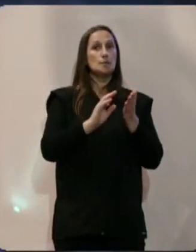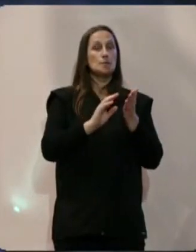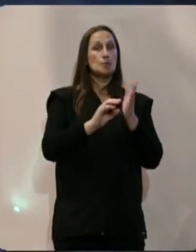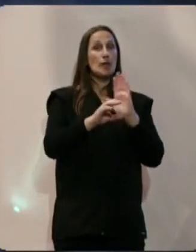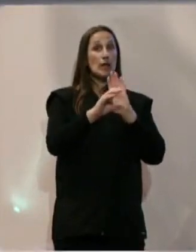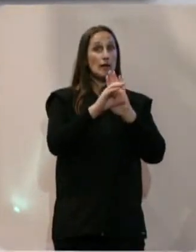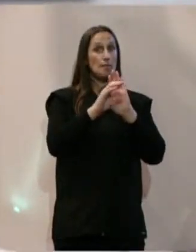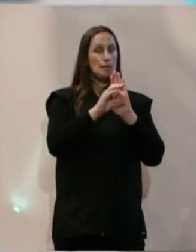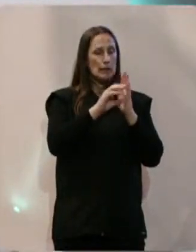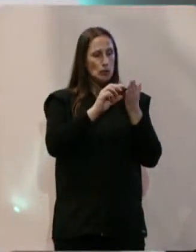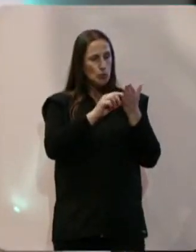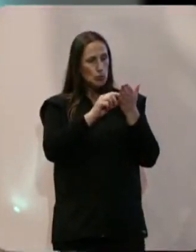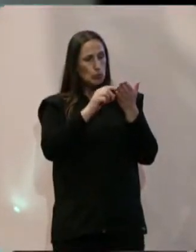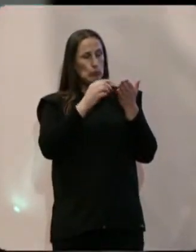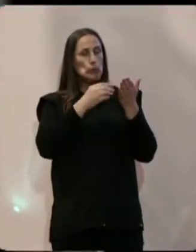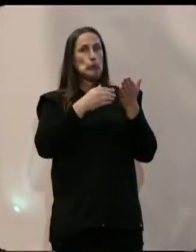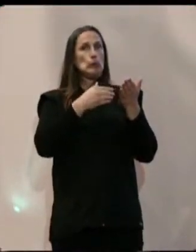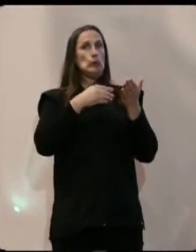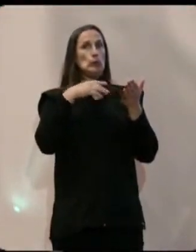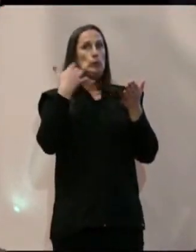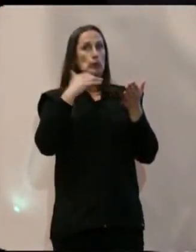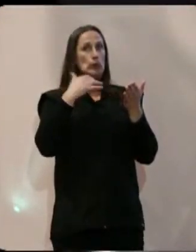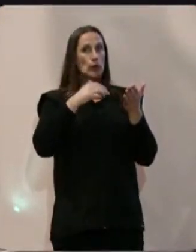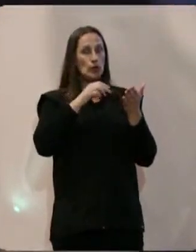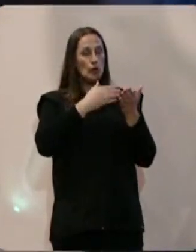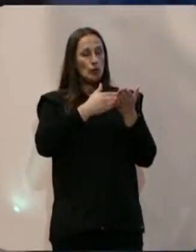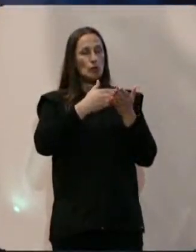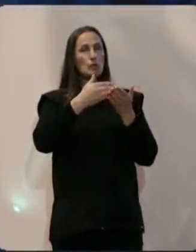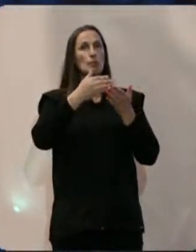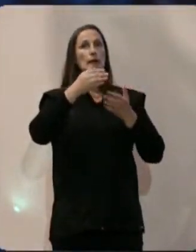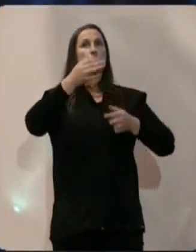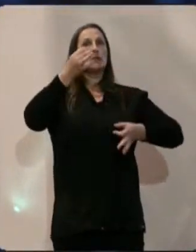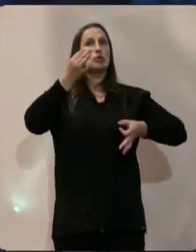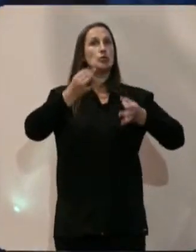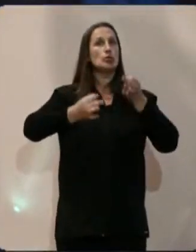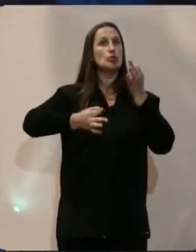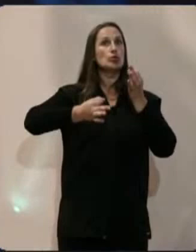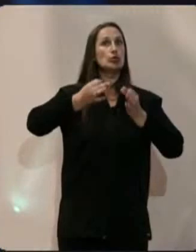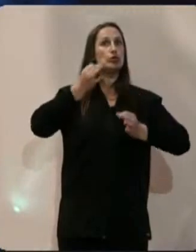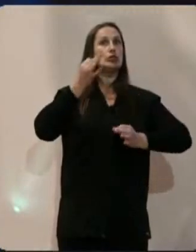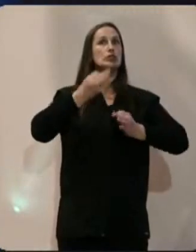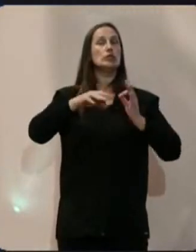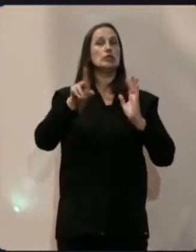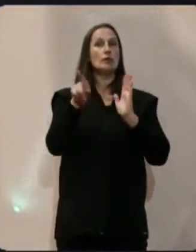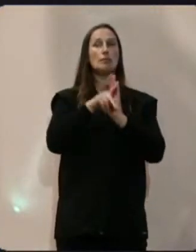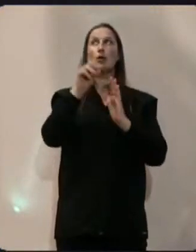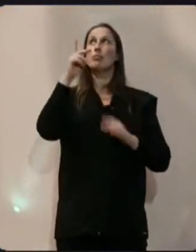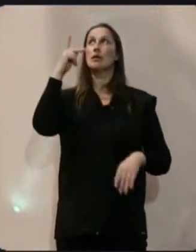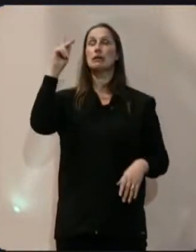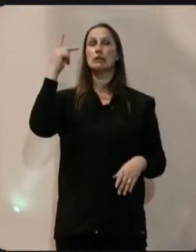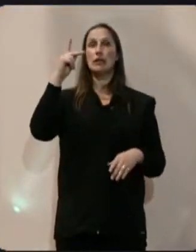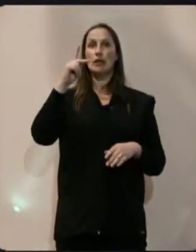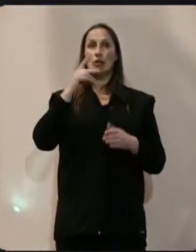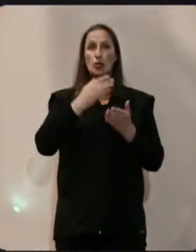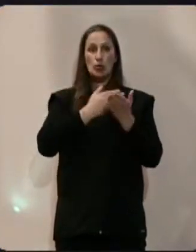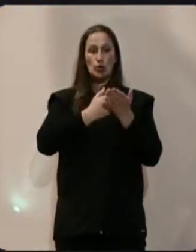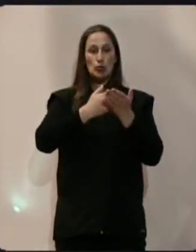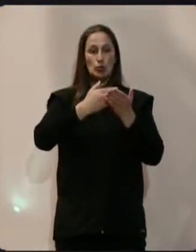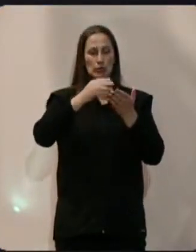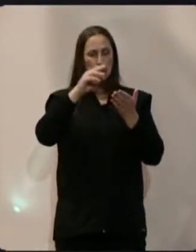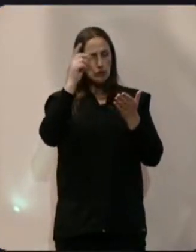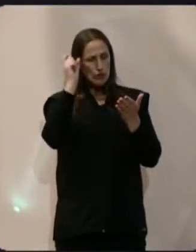é que quando começam aqueles sinais de juízo de Deus, e eles vão ficando cada vez mais